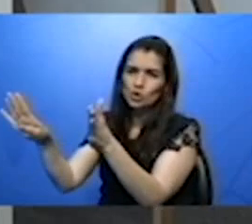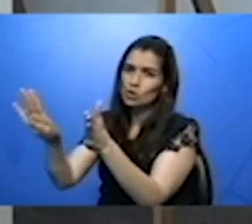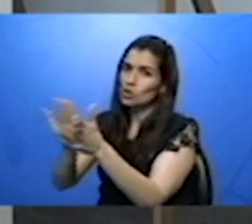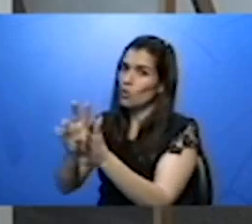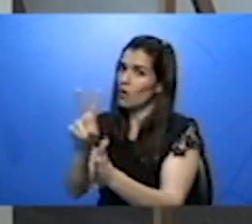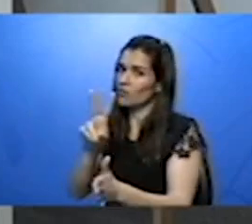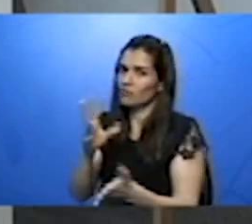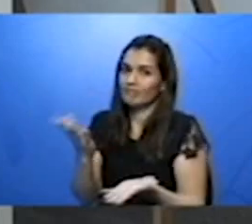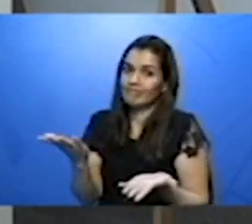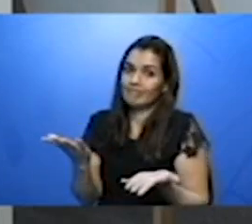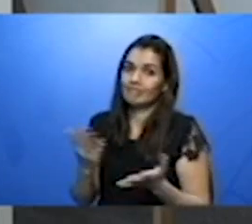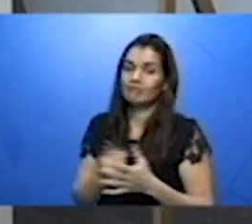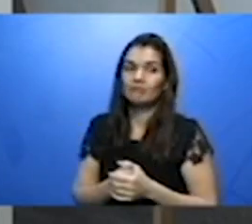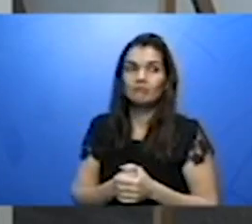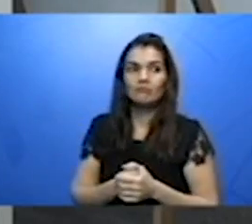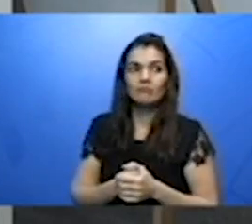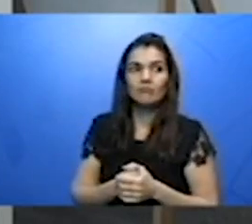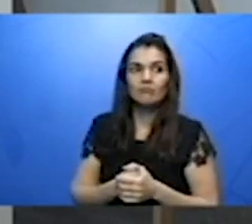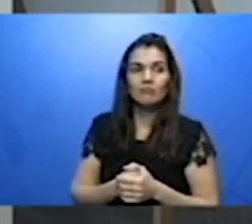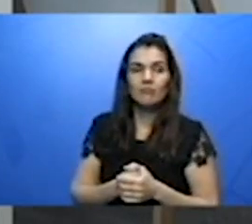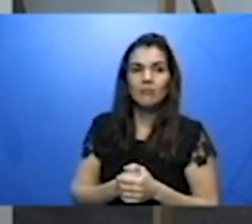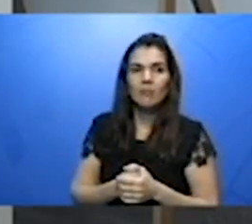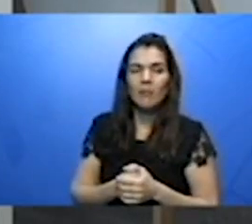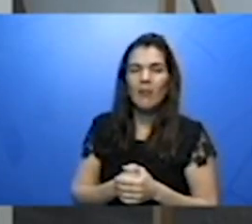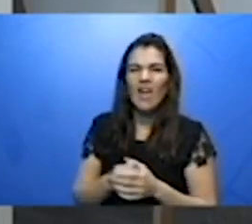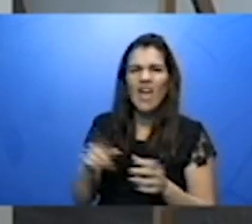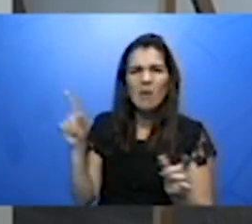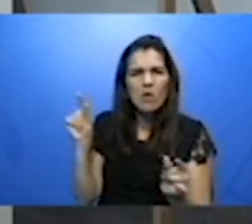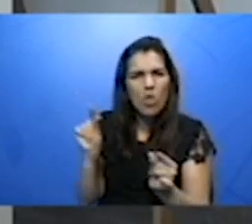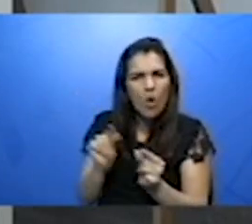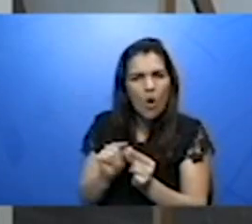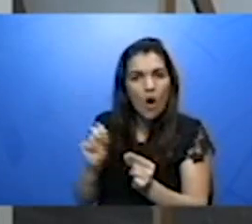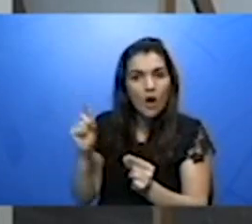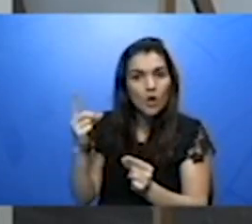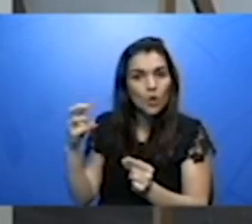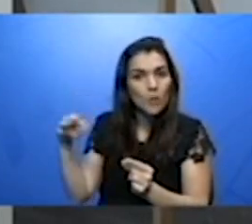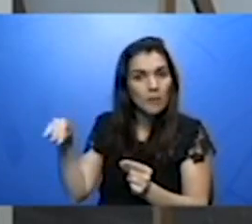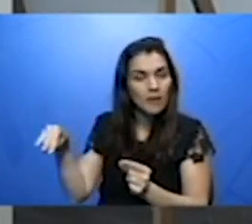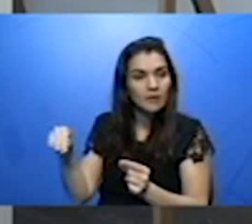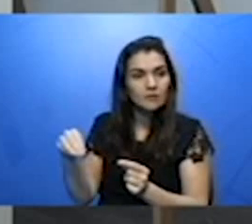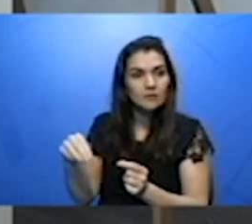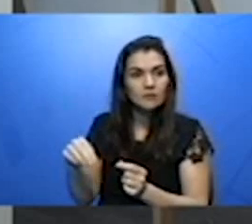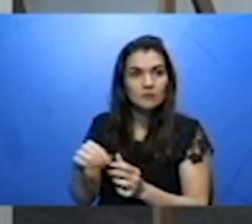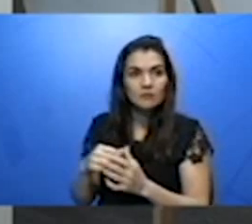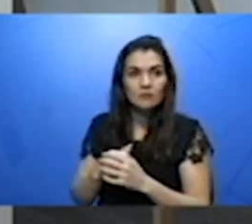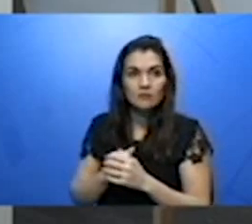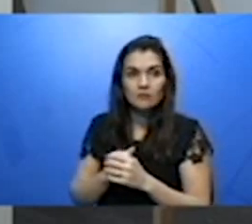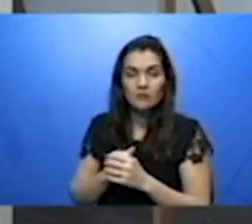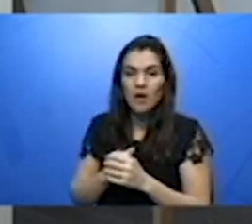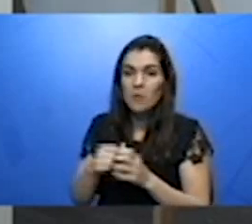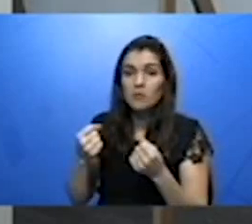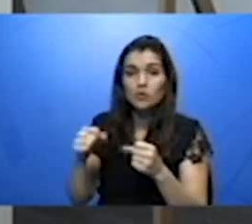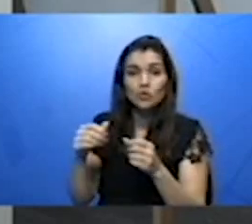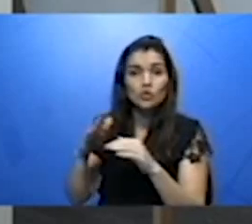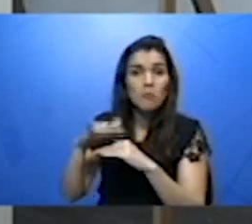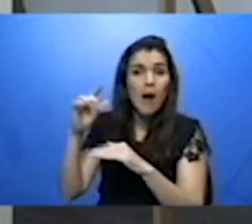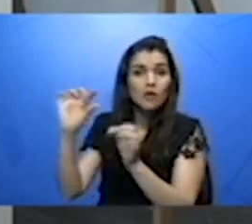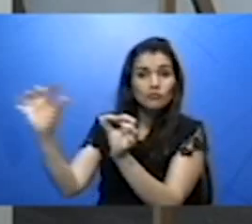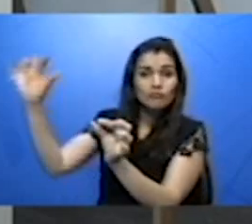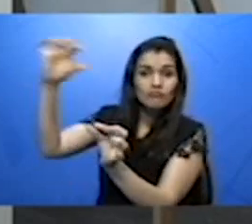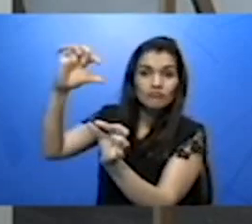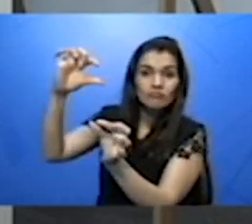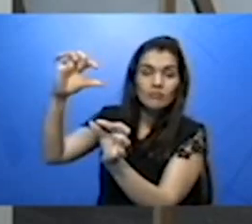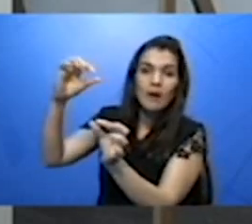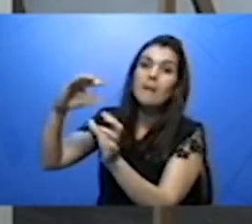né Ester é menor do que 1 metro Olha sem aqui tem um metro e ainda precisei de outro pedacinho